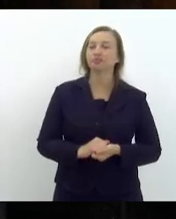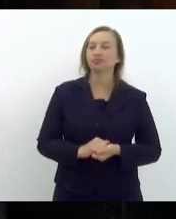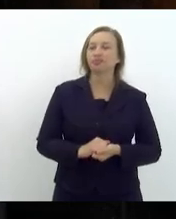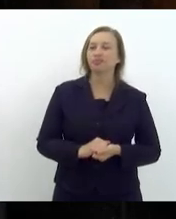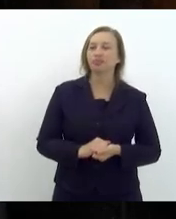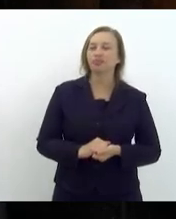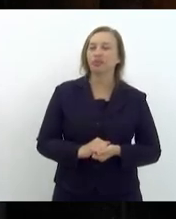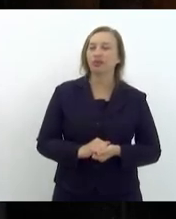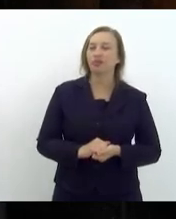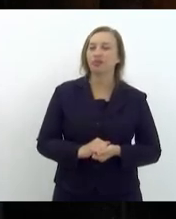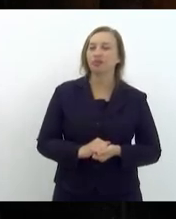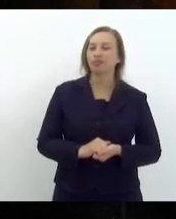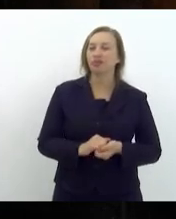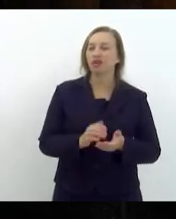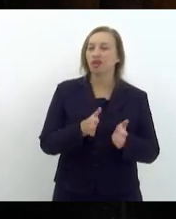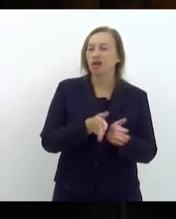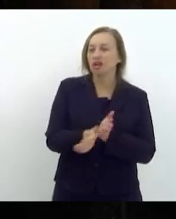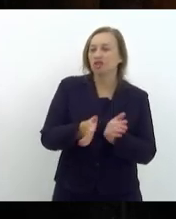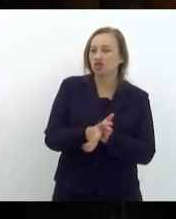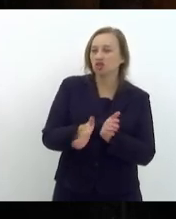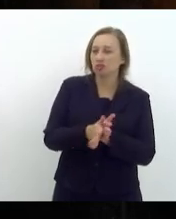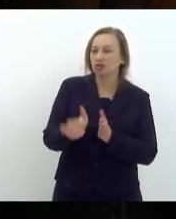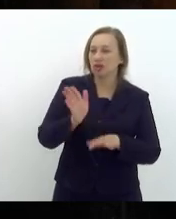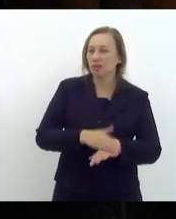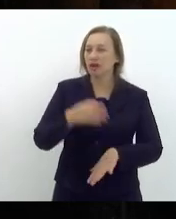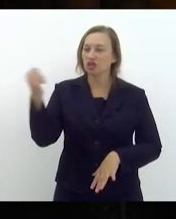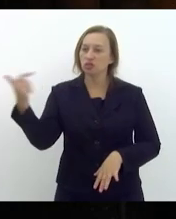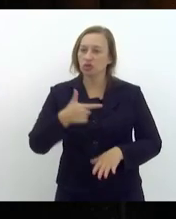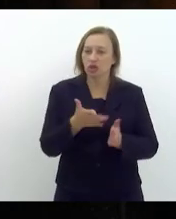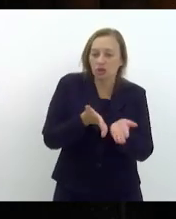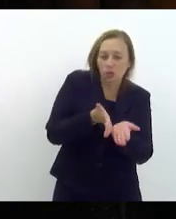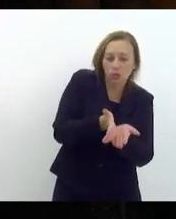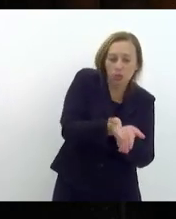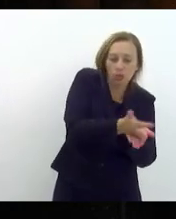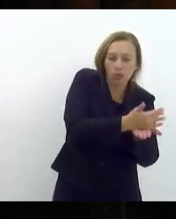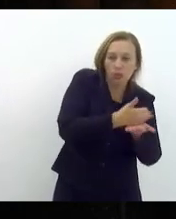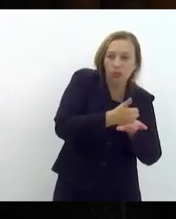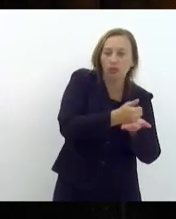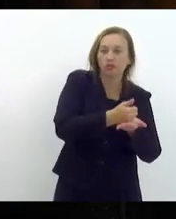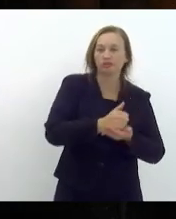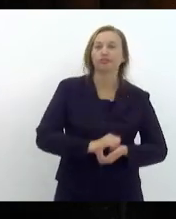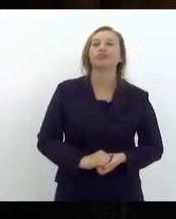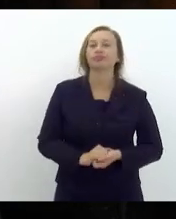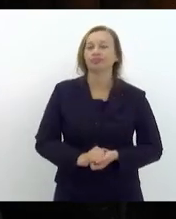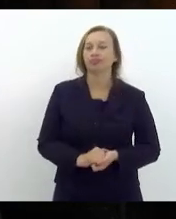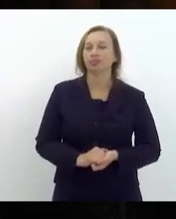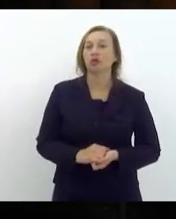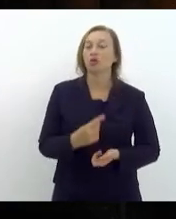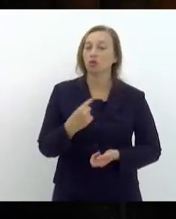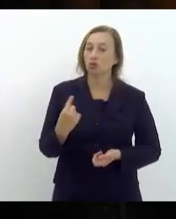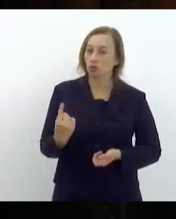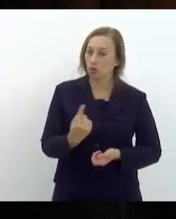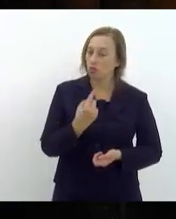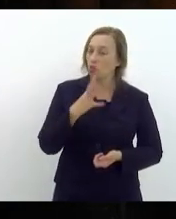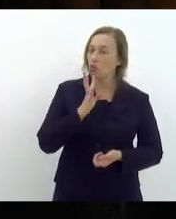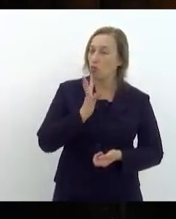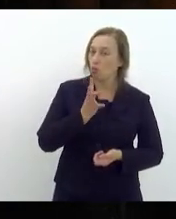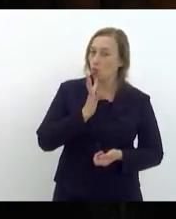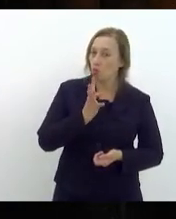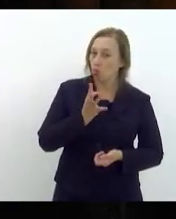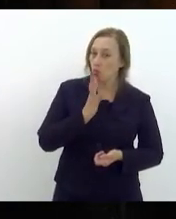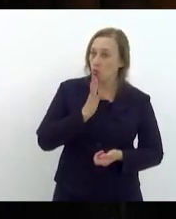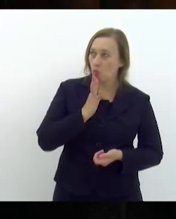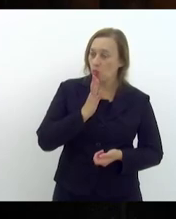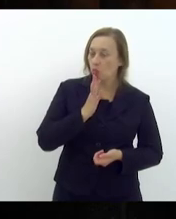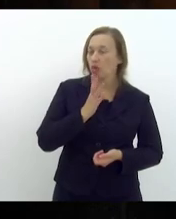a despesa ser maior que a receita todos nós conhecemos pelo